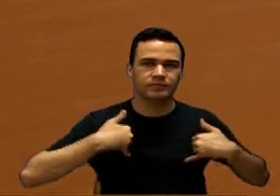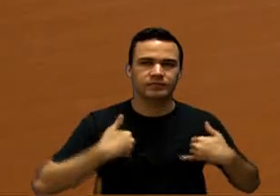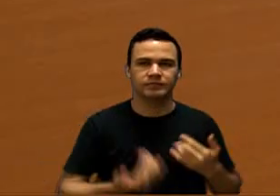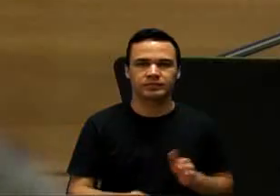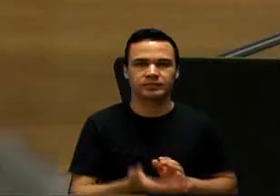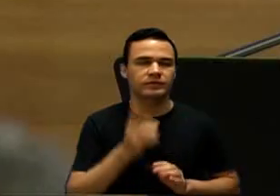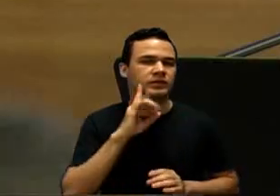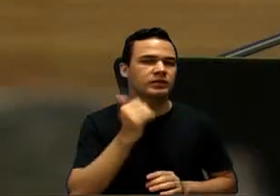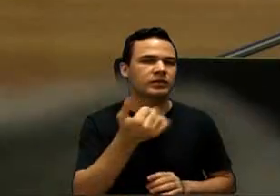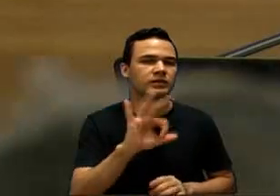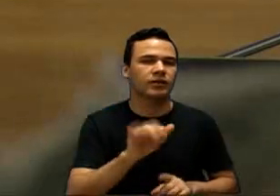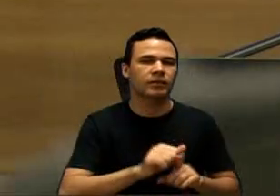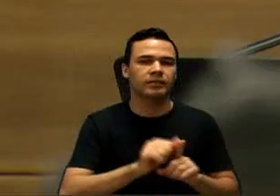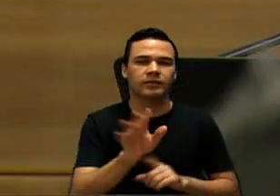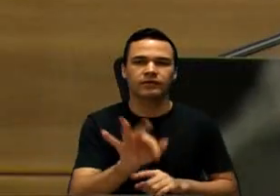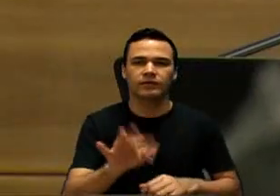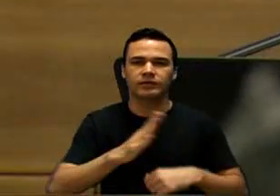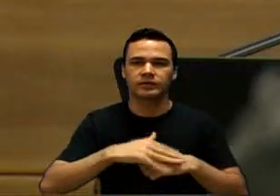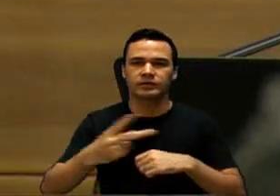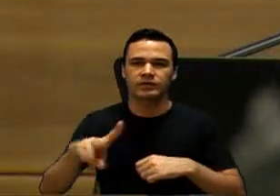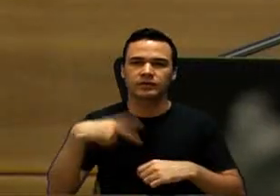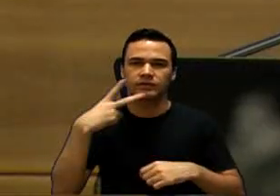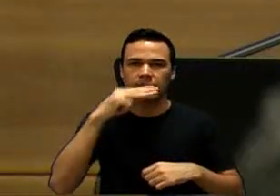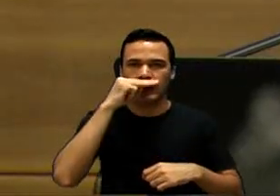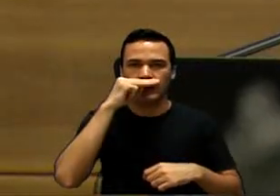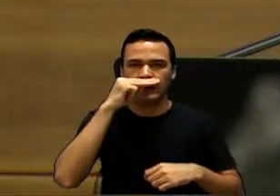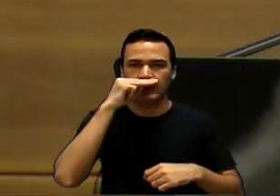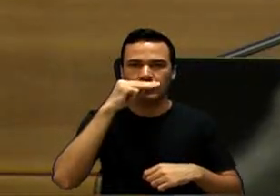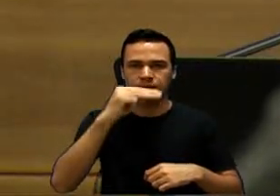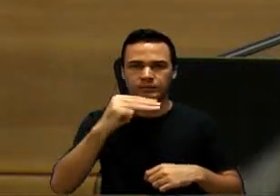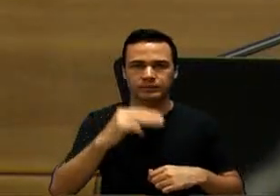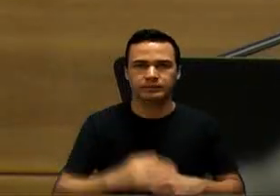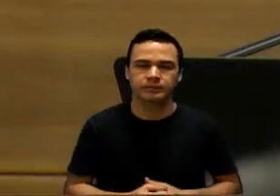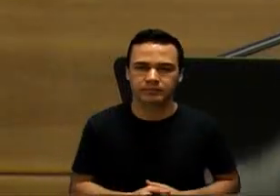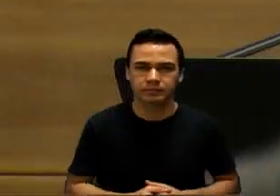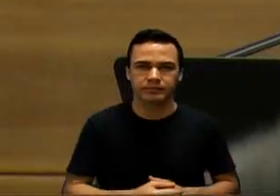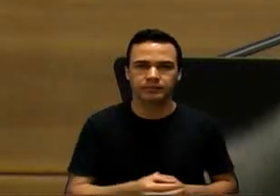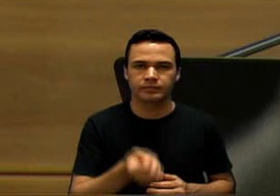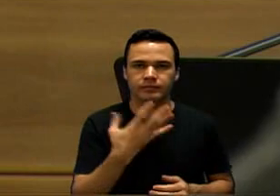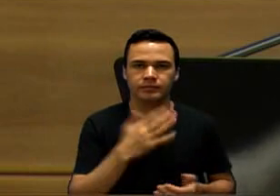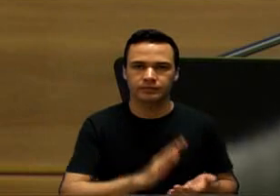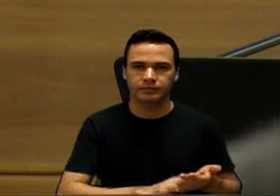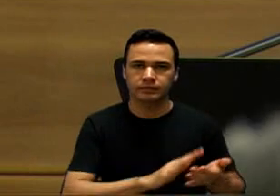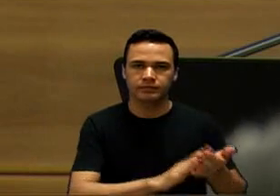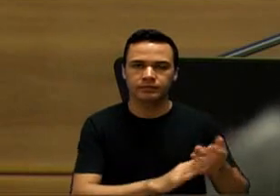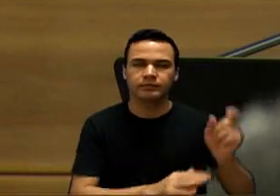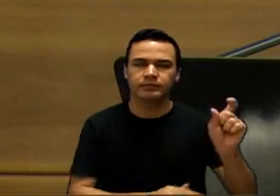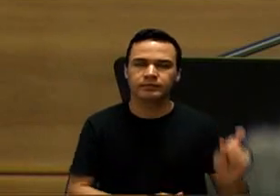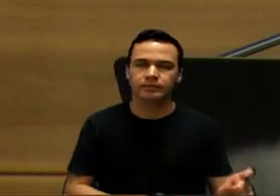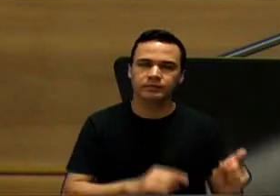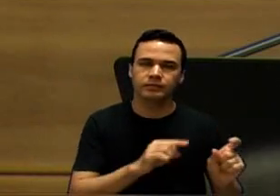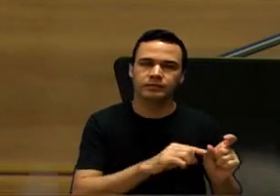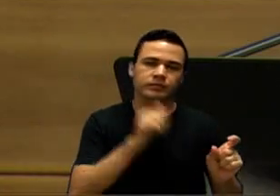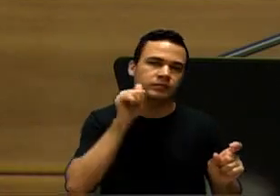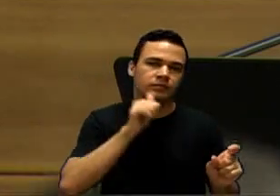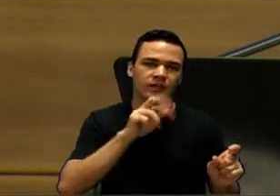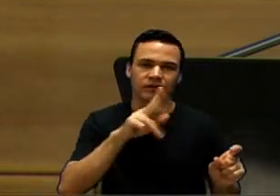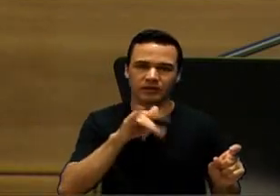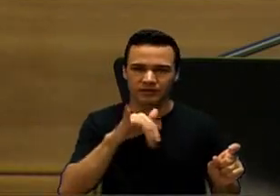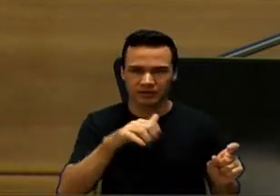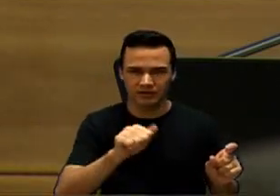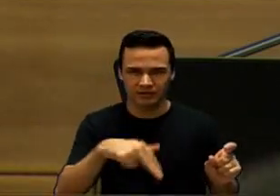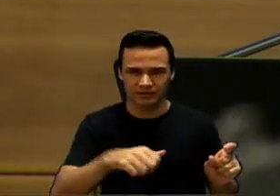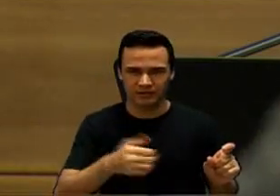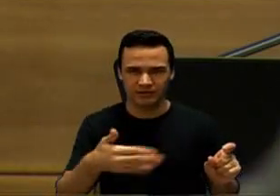comemorada dia 19 de fevereiro. Quem assina, vereador engenheiro Martinez. Requerimento verbal, voto de congratulações à senhora Regina Marta